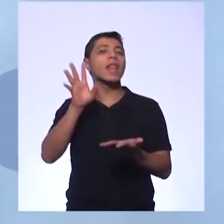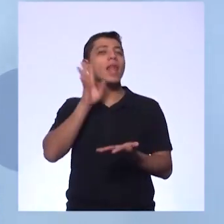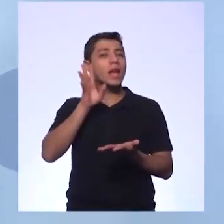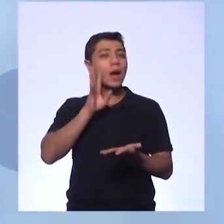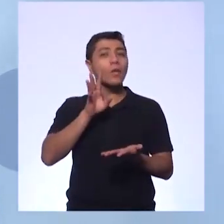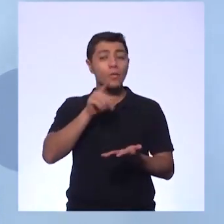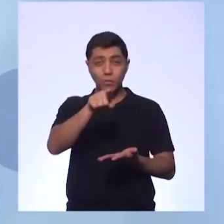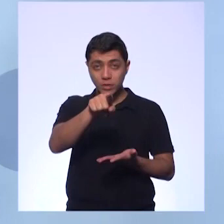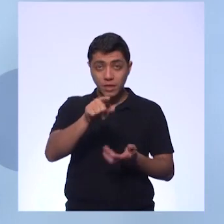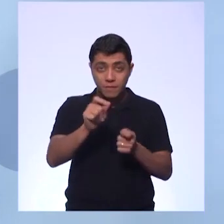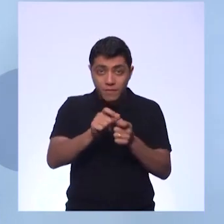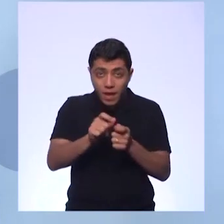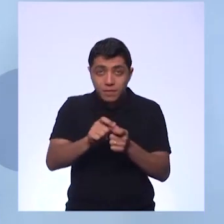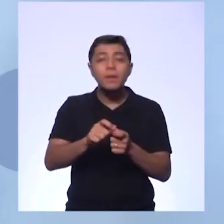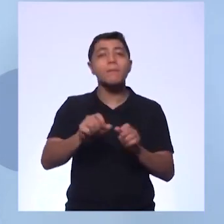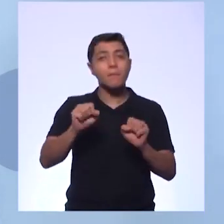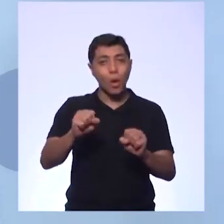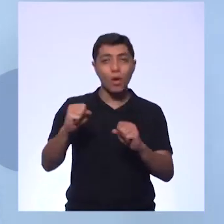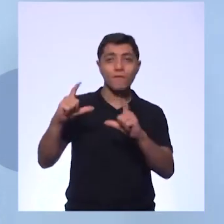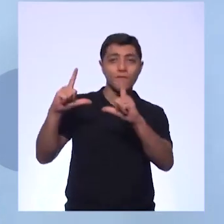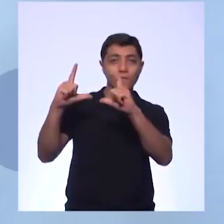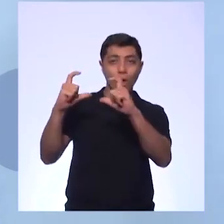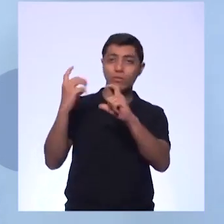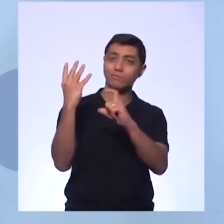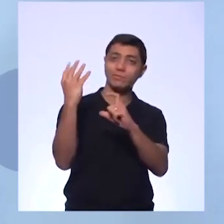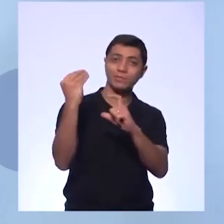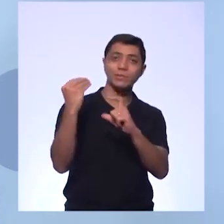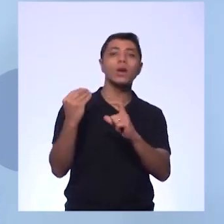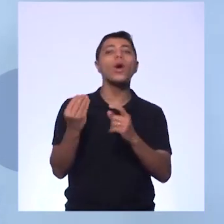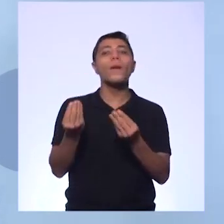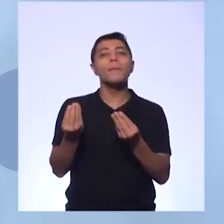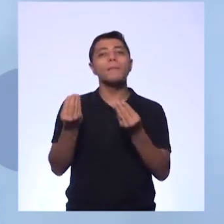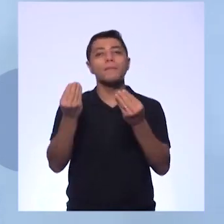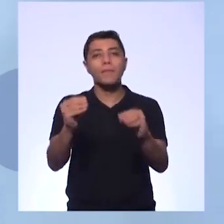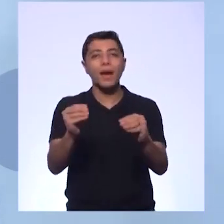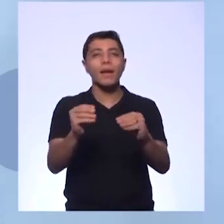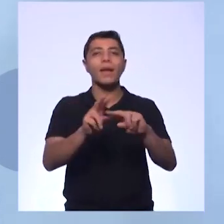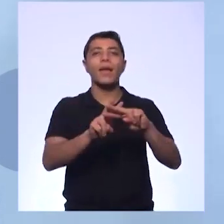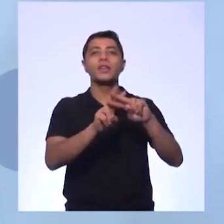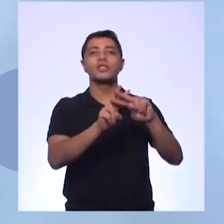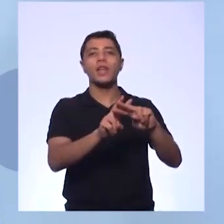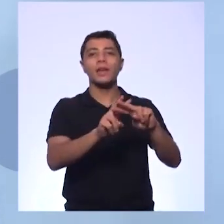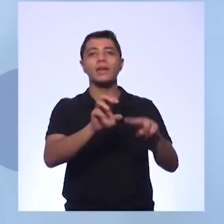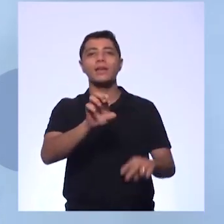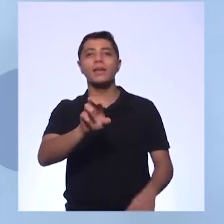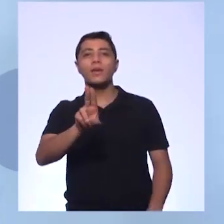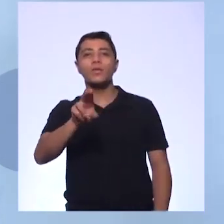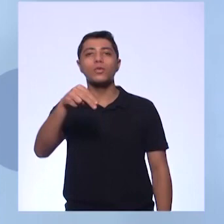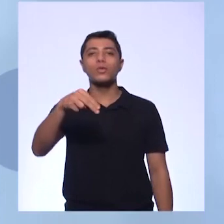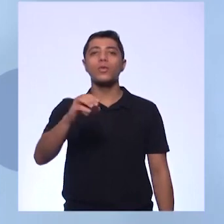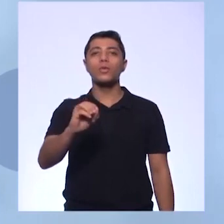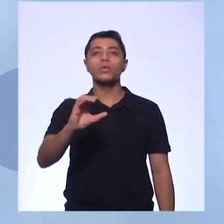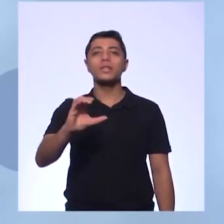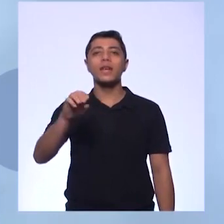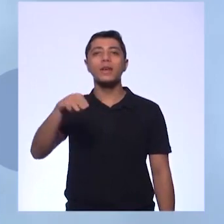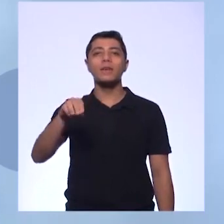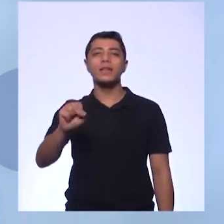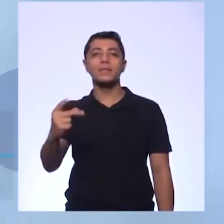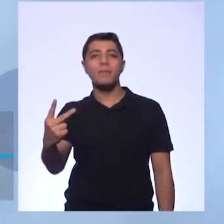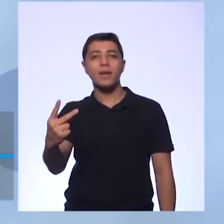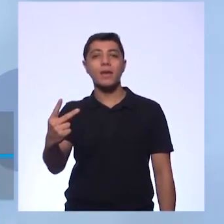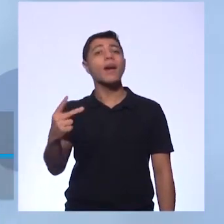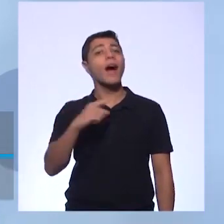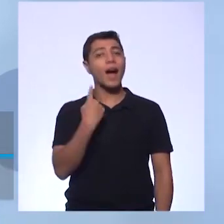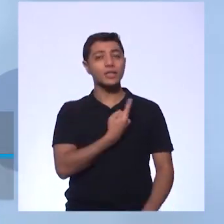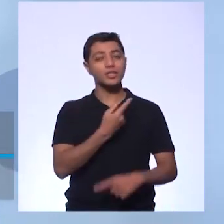a gente, coloca a hashtag eu no CMSP, ou coloca CMSP em inglês, que a gente sempre procura vocês nas